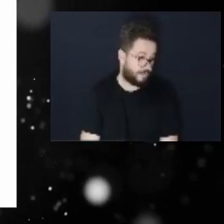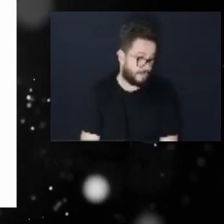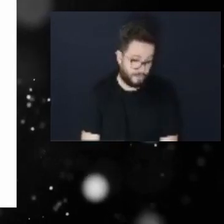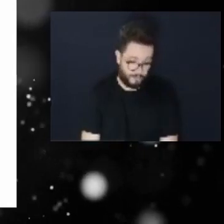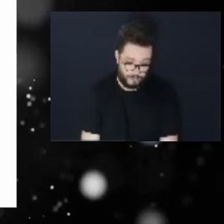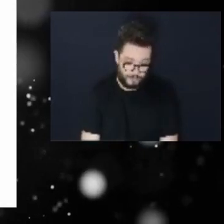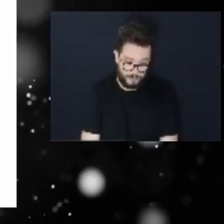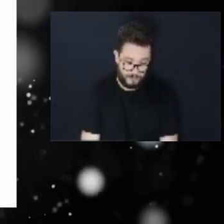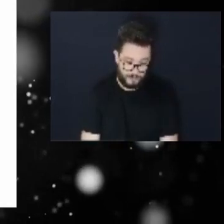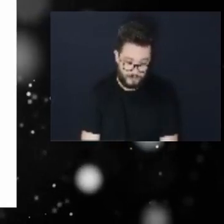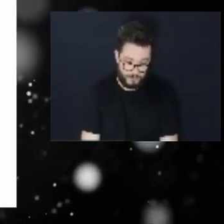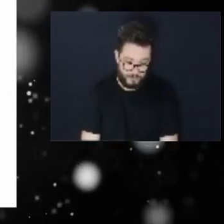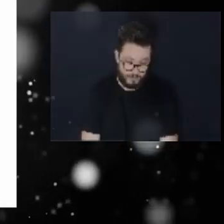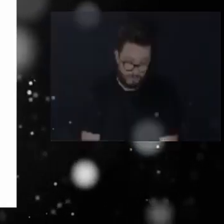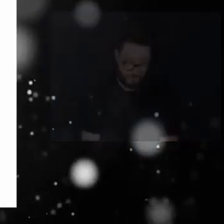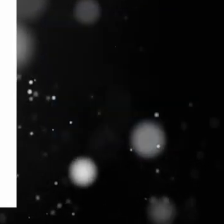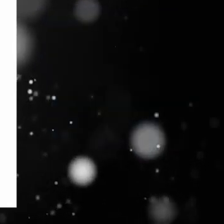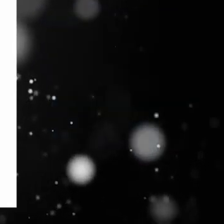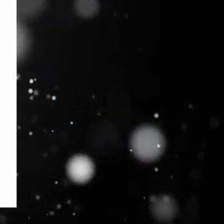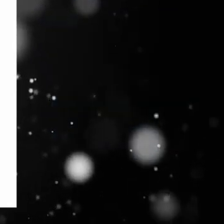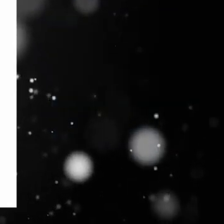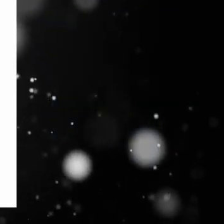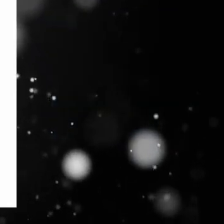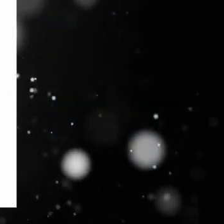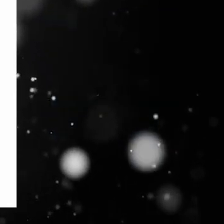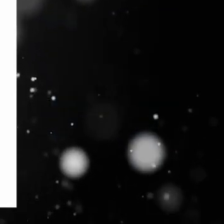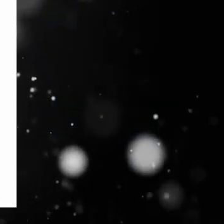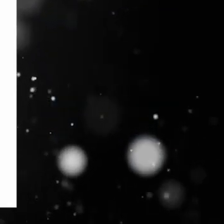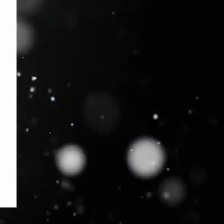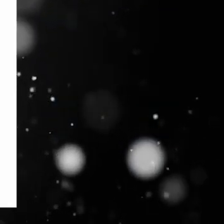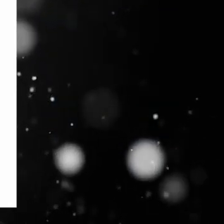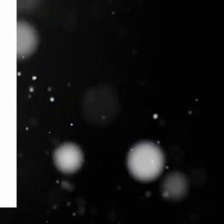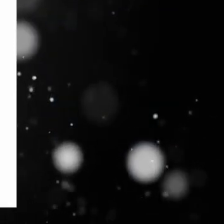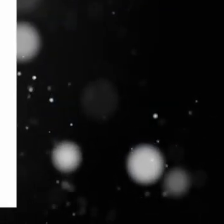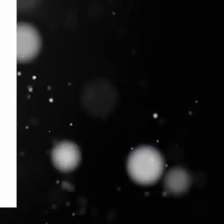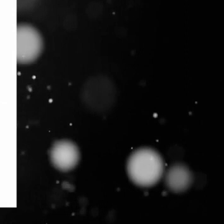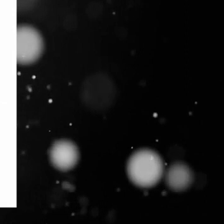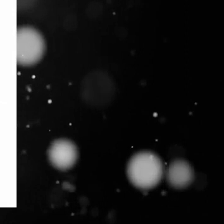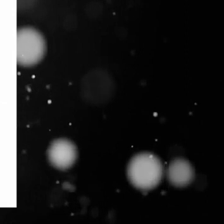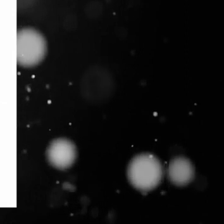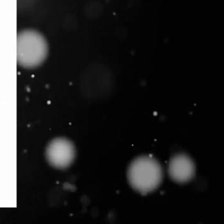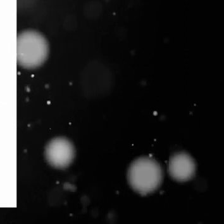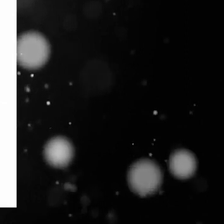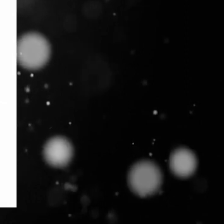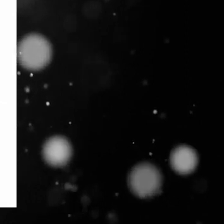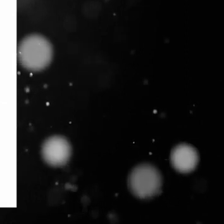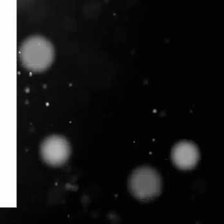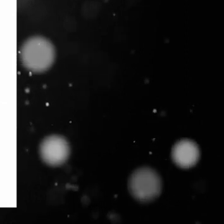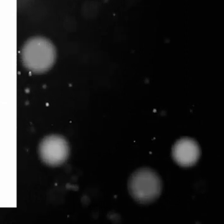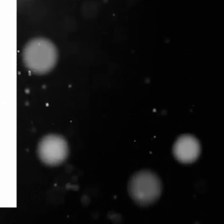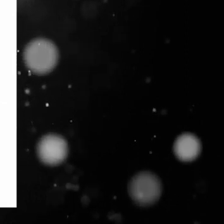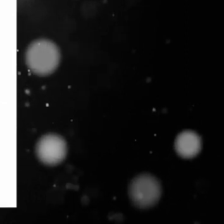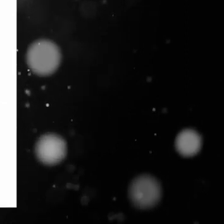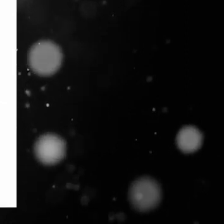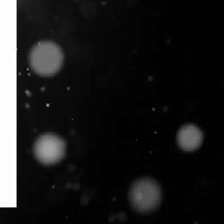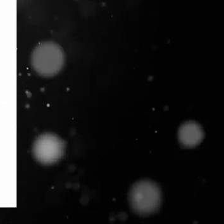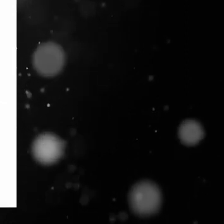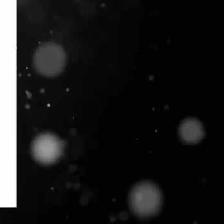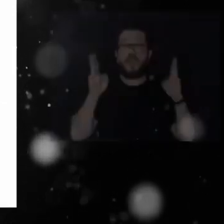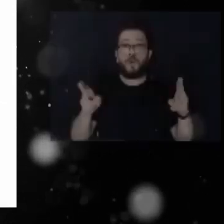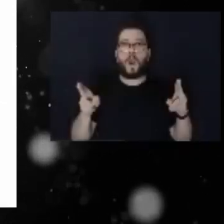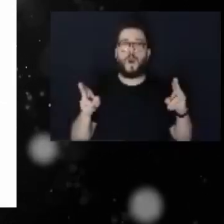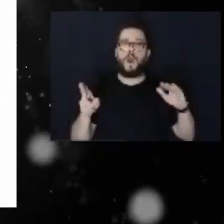coisa. Crianças têm carga viral equivalente à dos adultos e podem contaminar outras pessoas mesmo estando